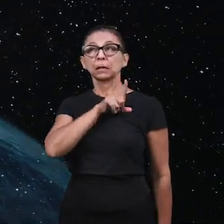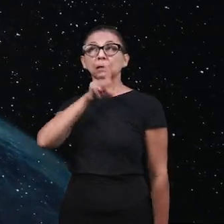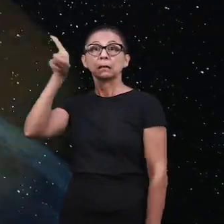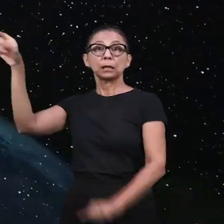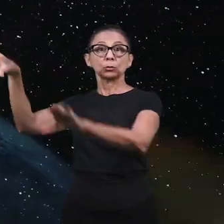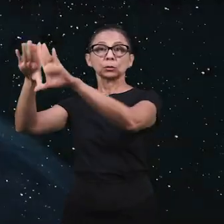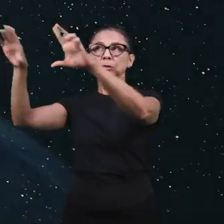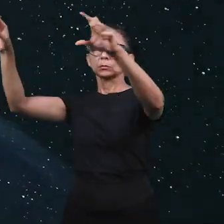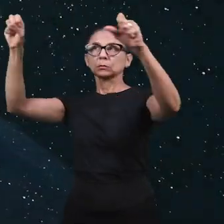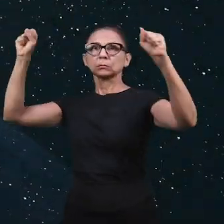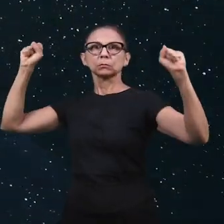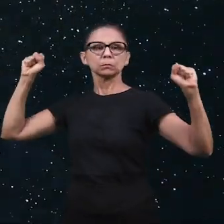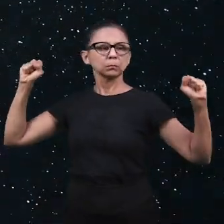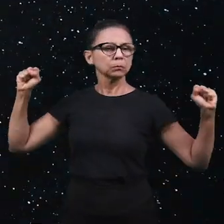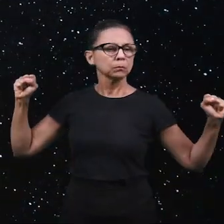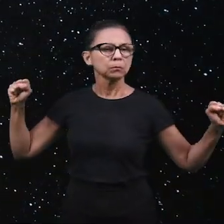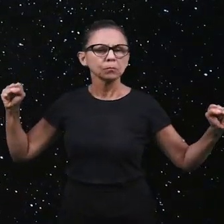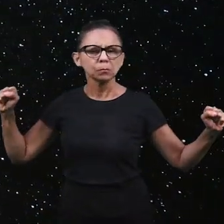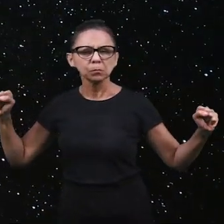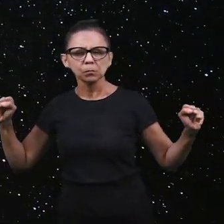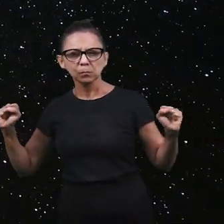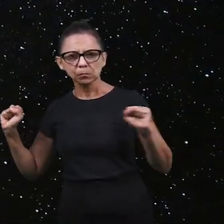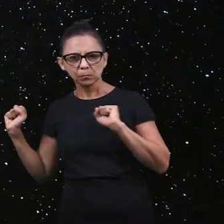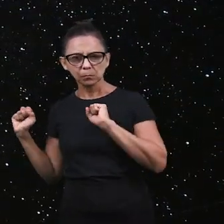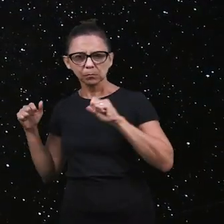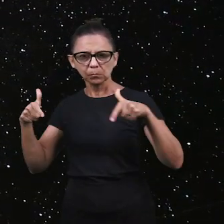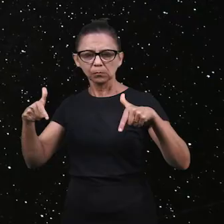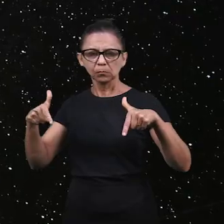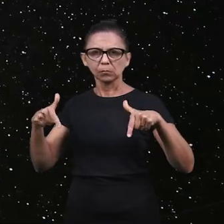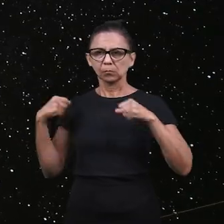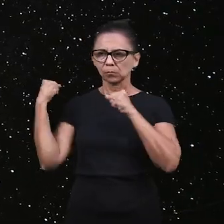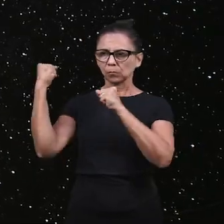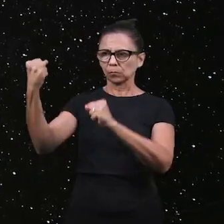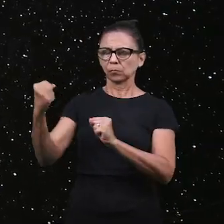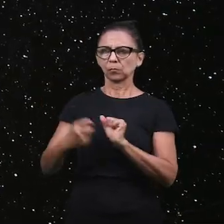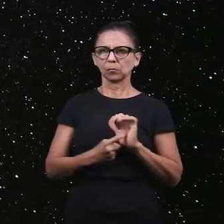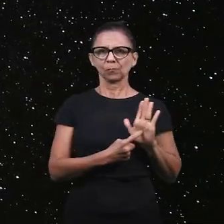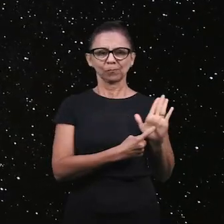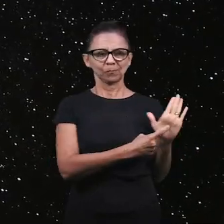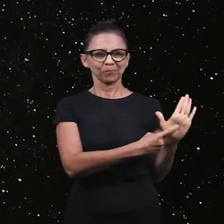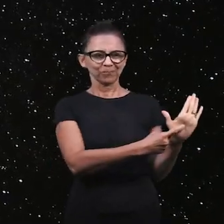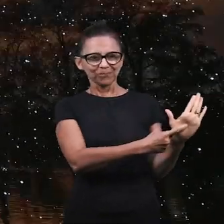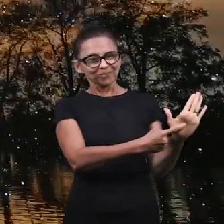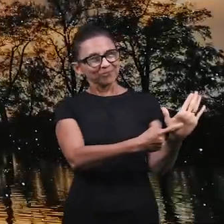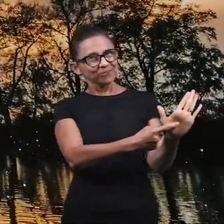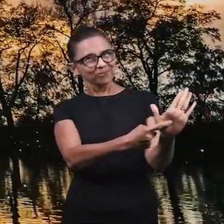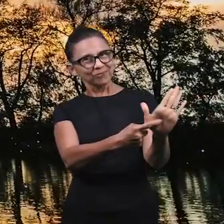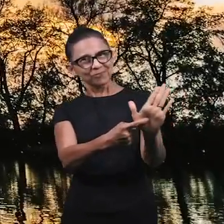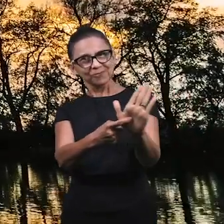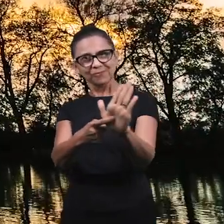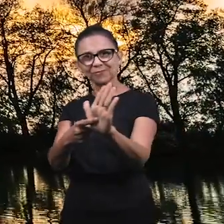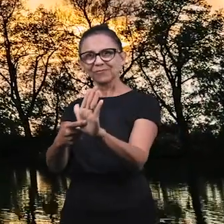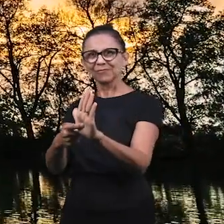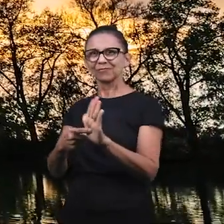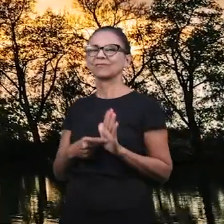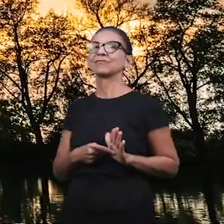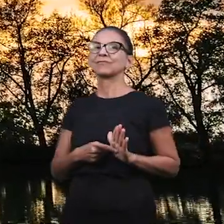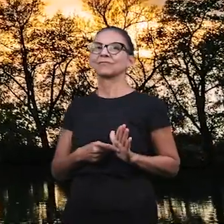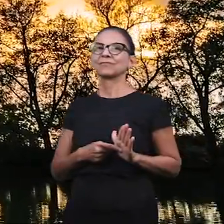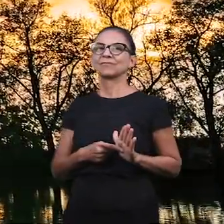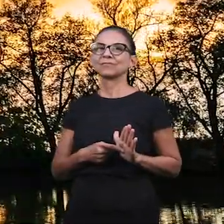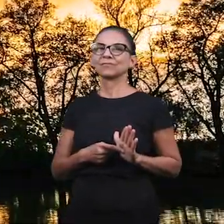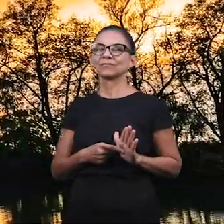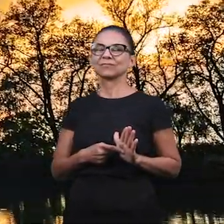santa morada Deus se levantou. Deus se levantou, Deus se levantou, Deus